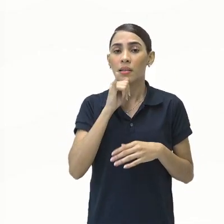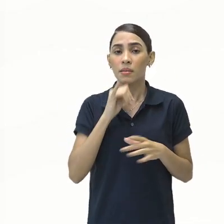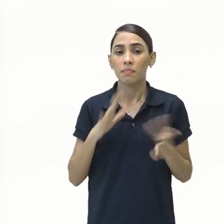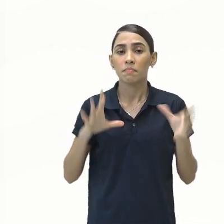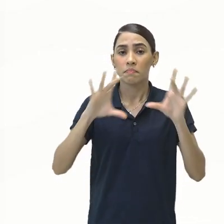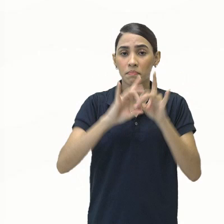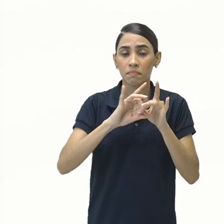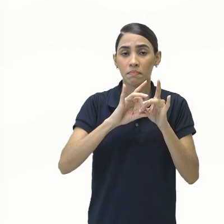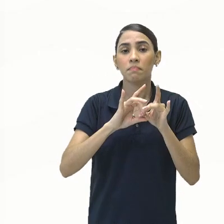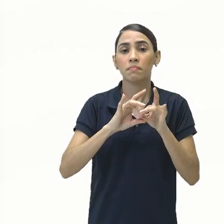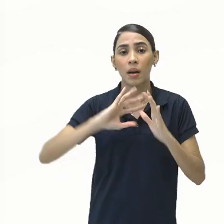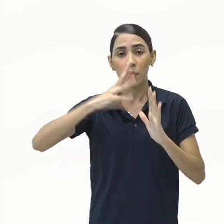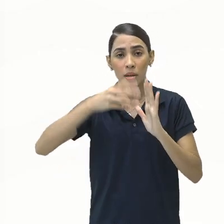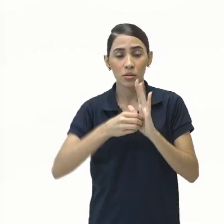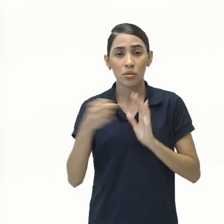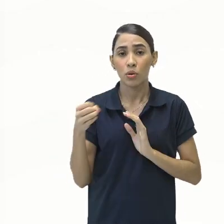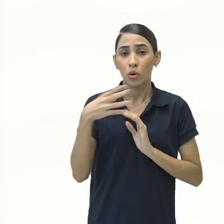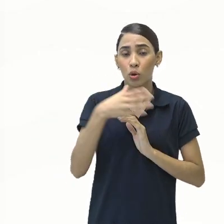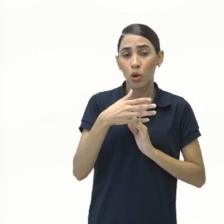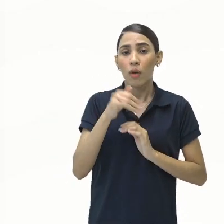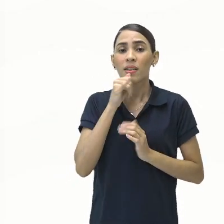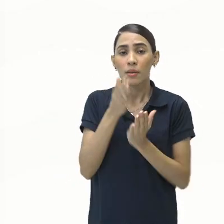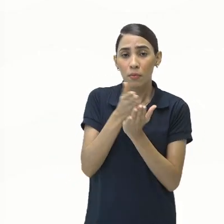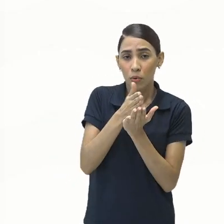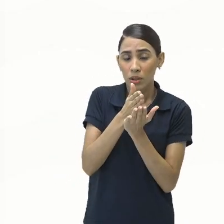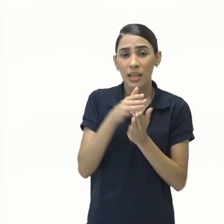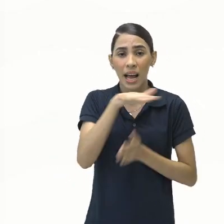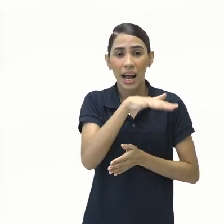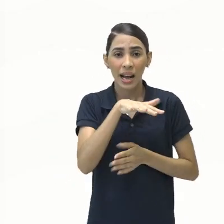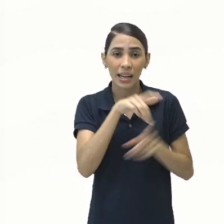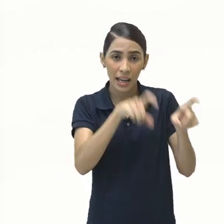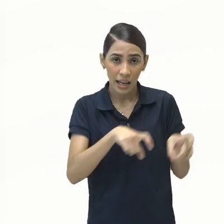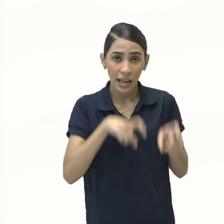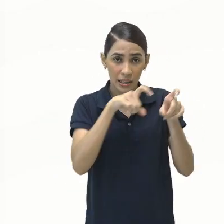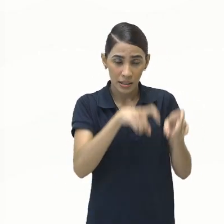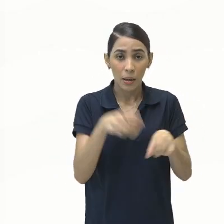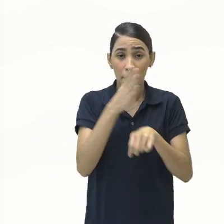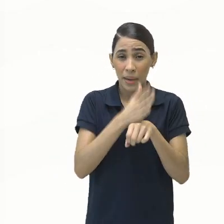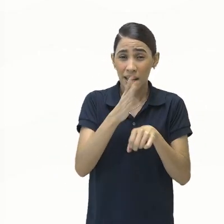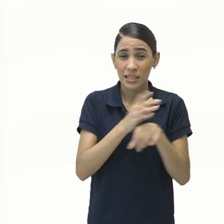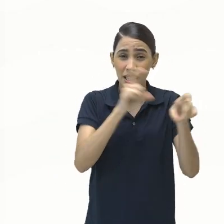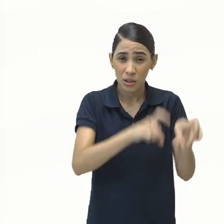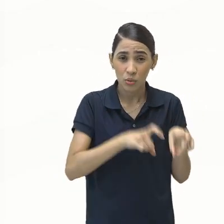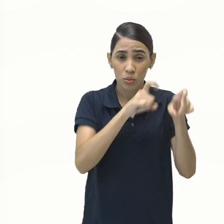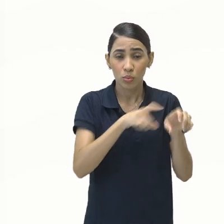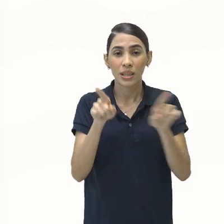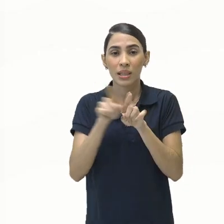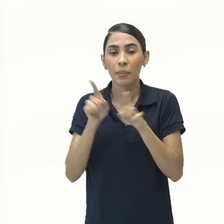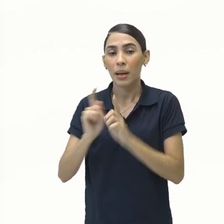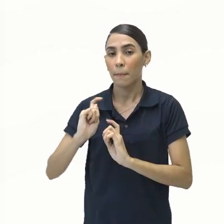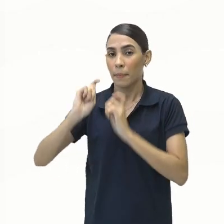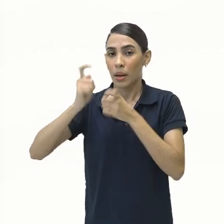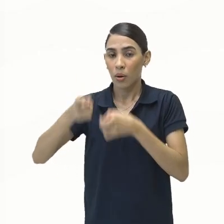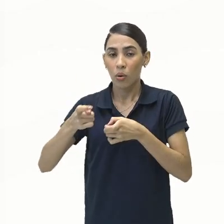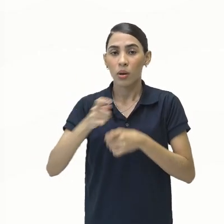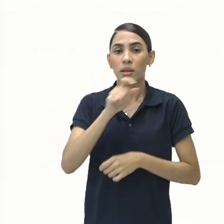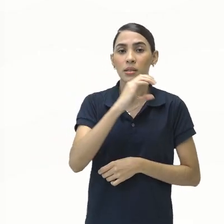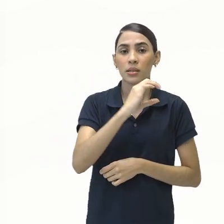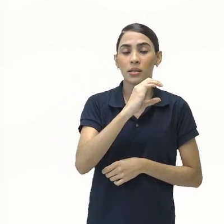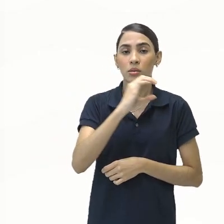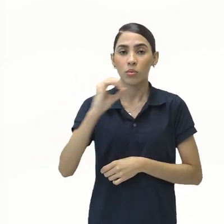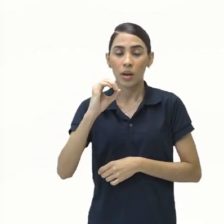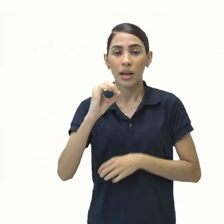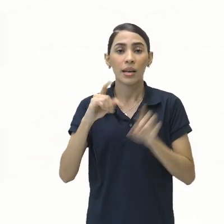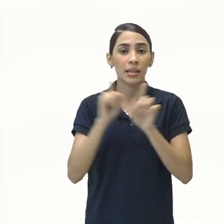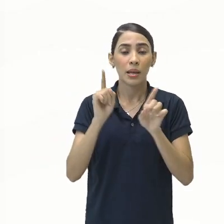da Amazônia como uma nova fronteira agrícola. A atividade de agricultura e pecuária está se deslocando do centro-oeste e se